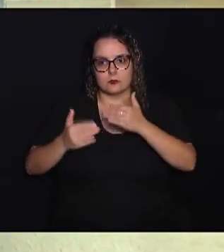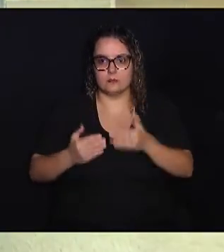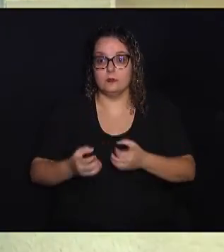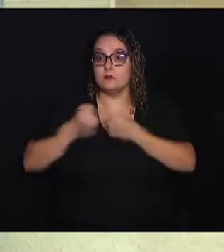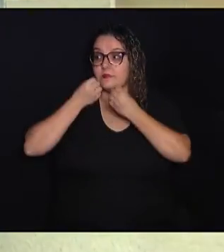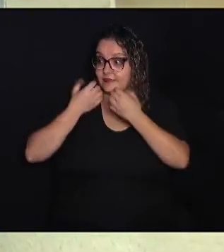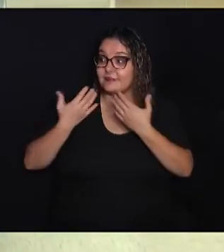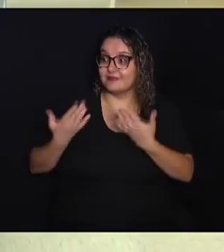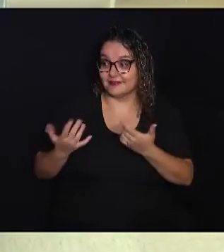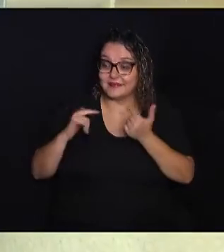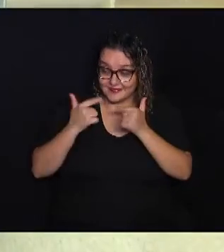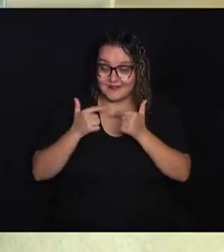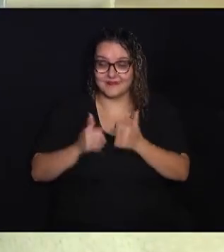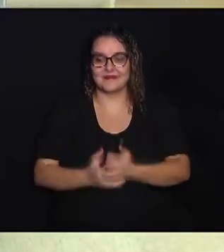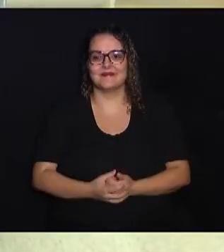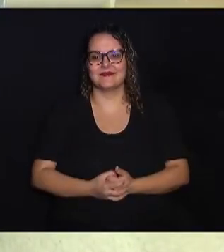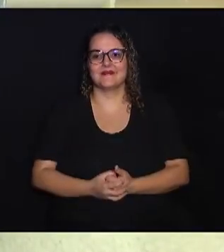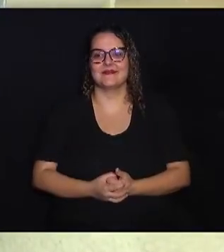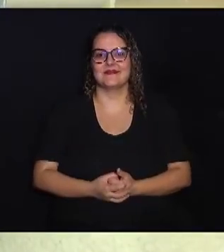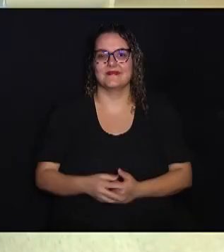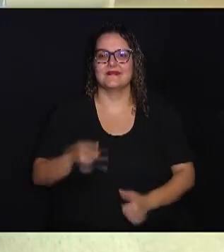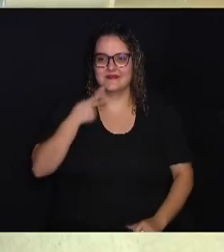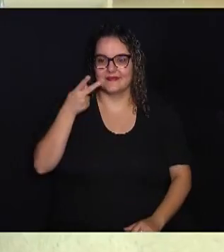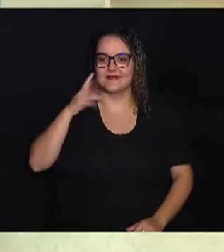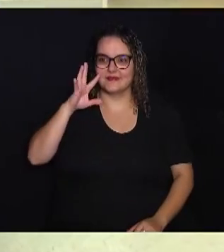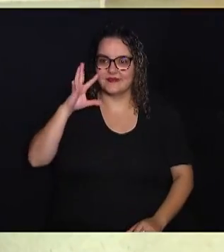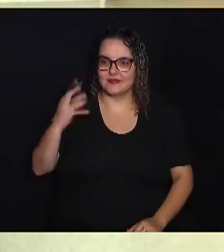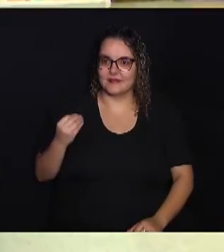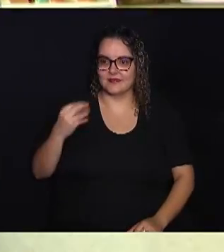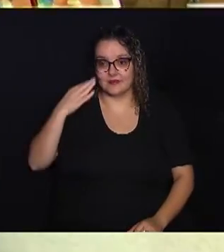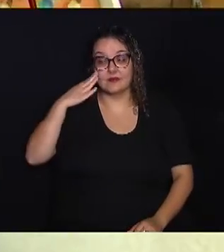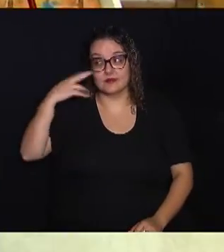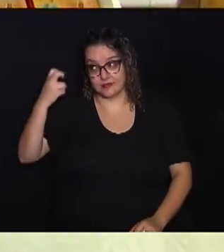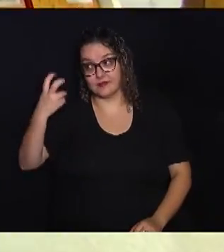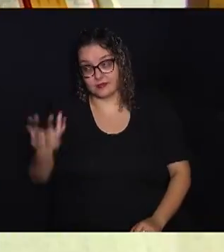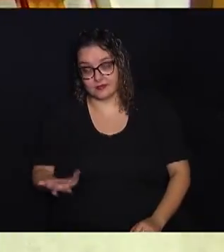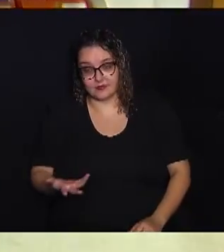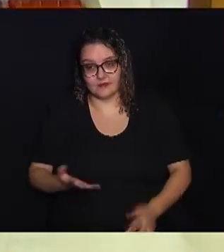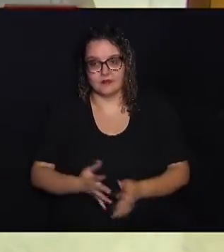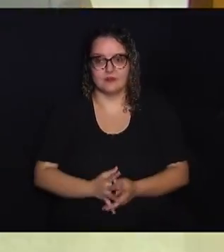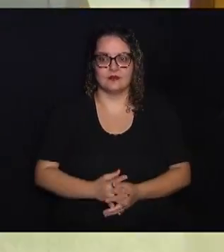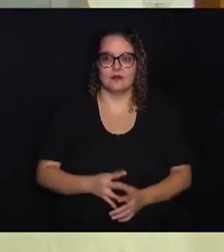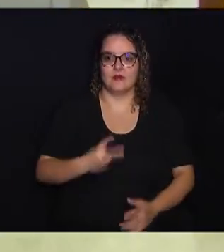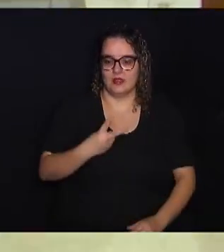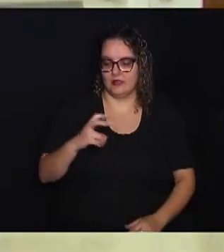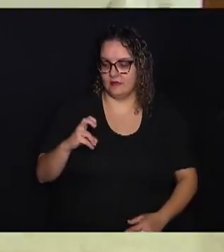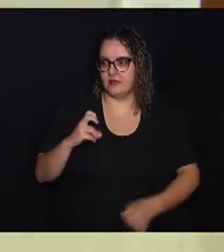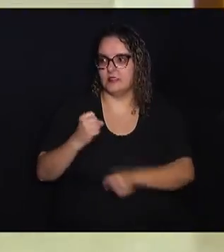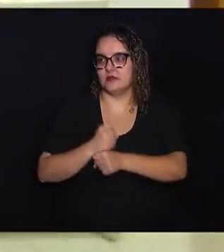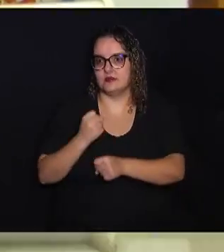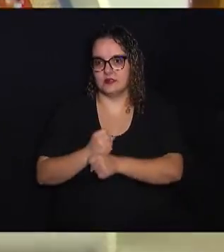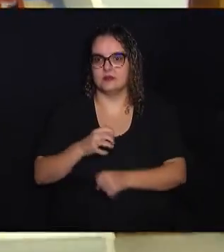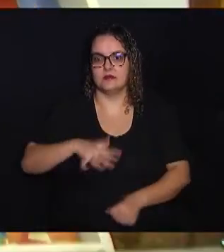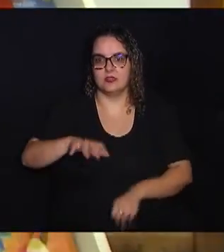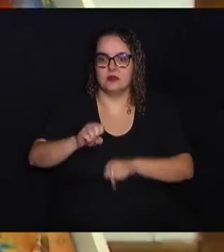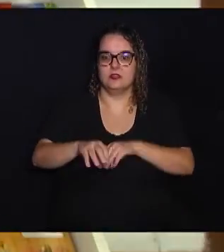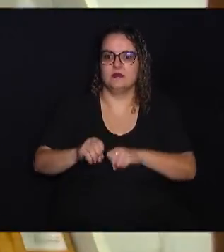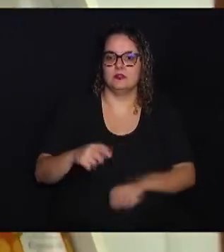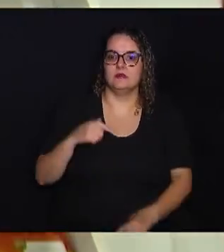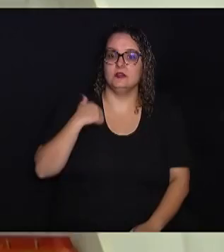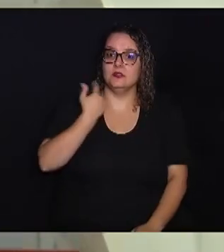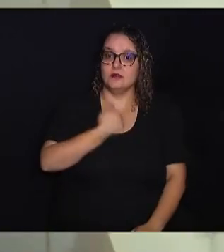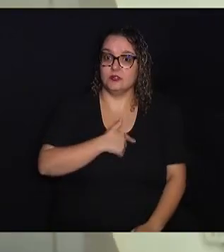bem. Falo com muita propriedade e sabedoria dentro, estou há 25 anos na educação.